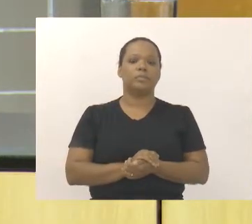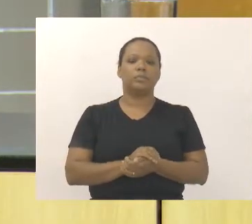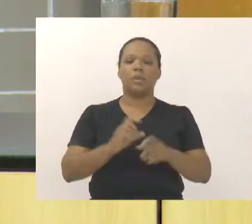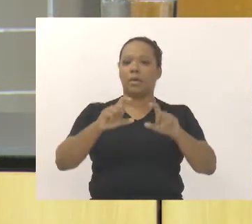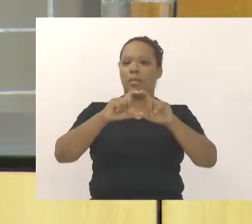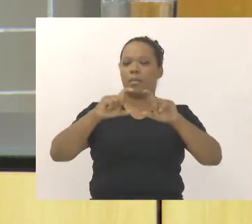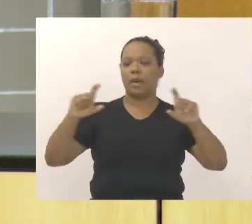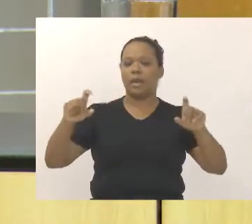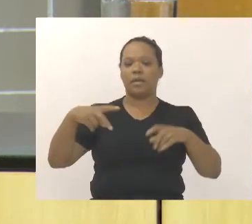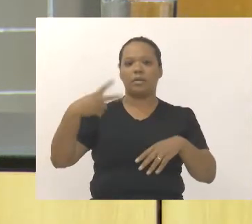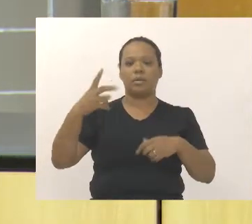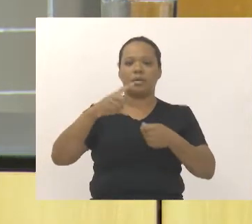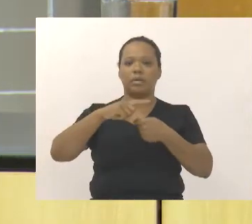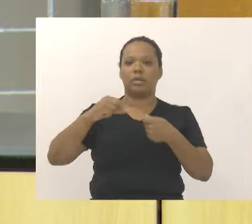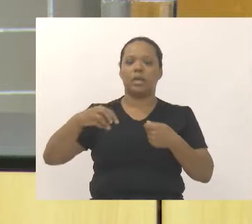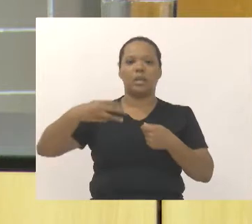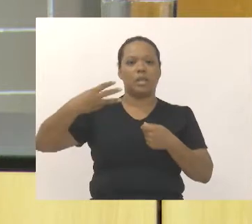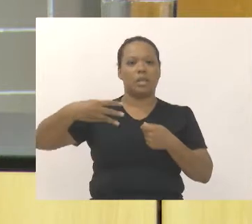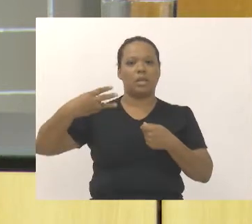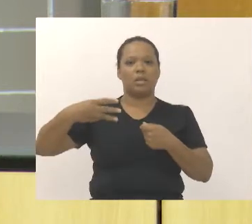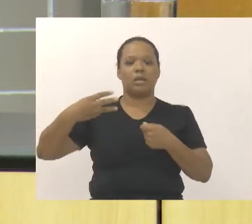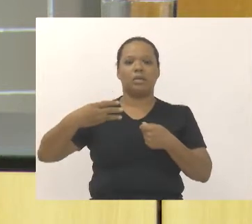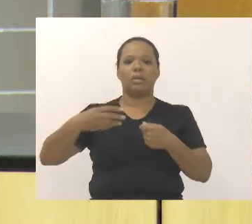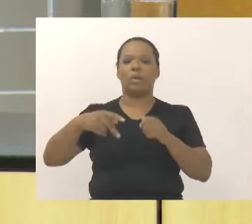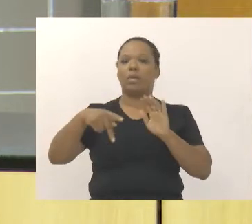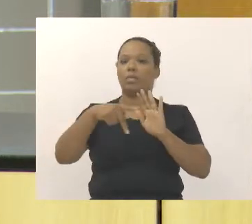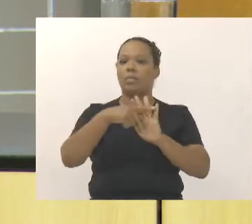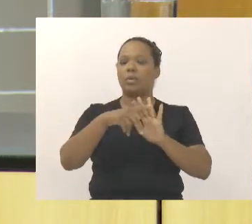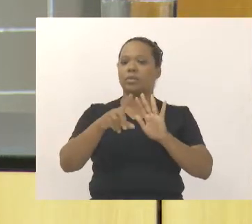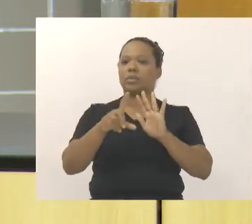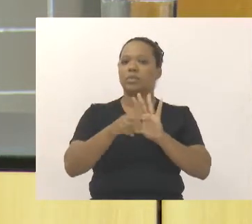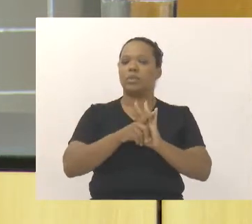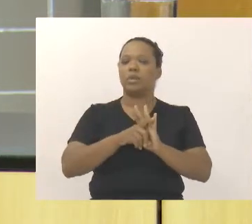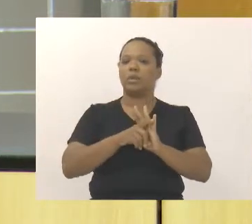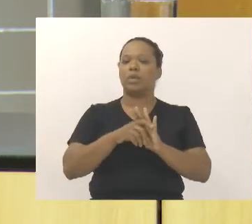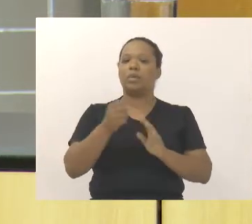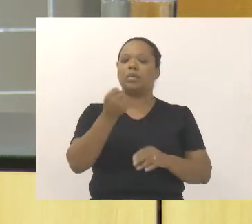Parágrafo 2º do artigo 3º do projeto de lei número